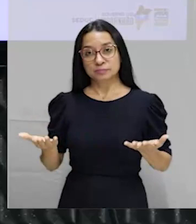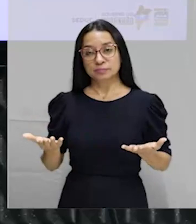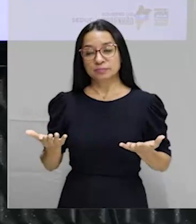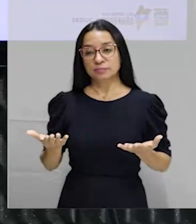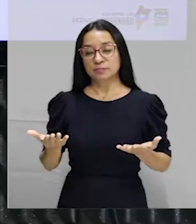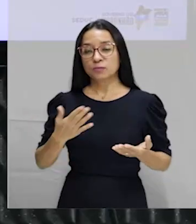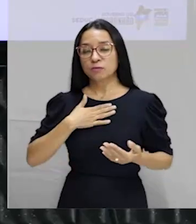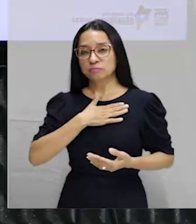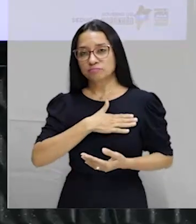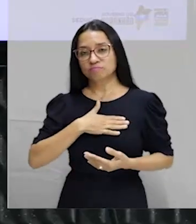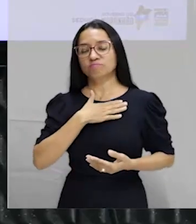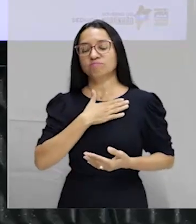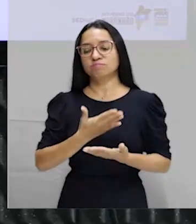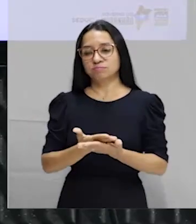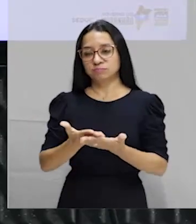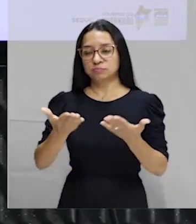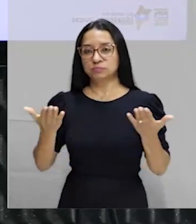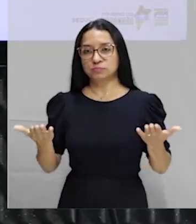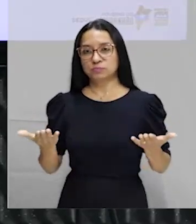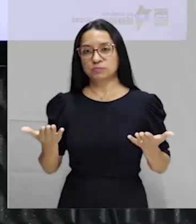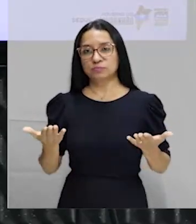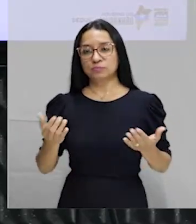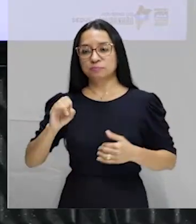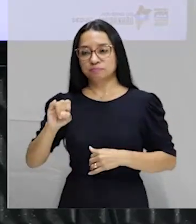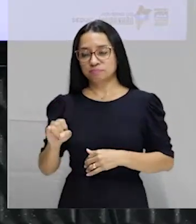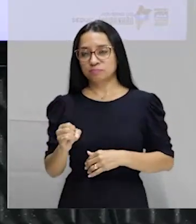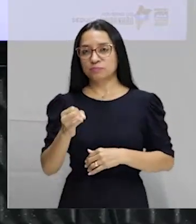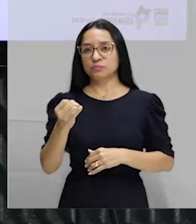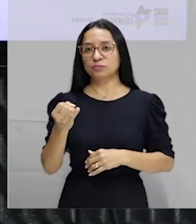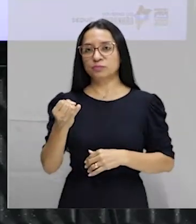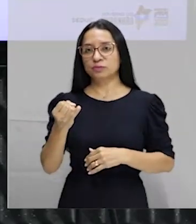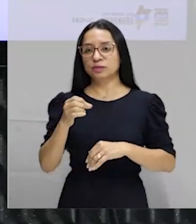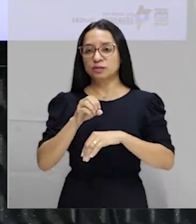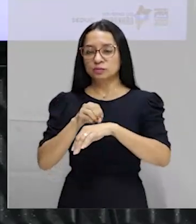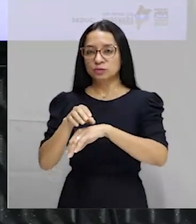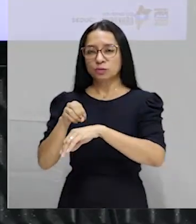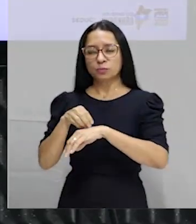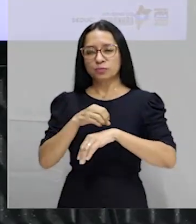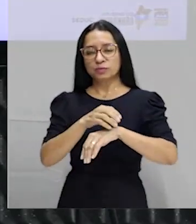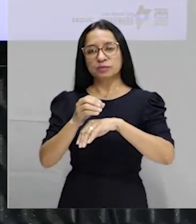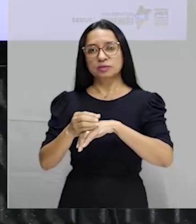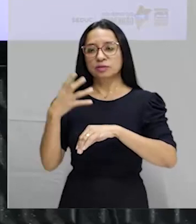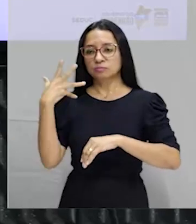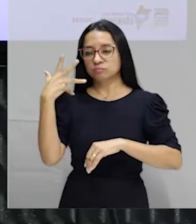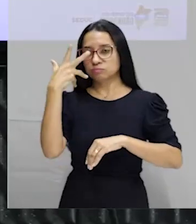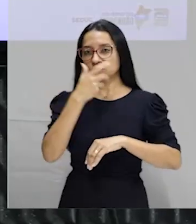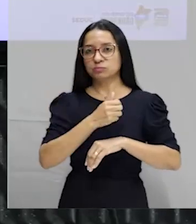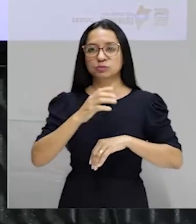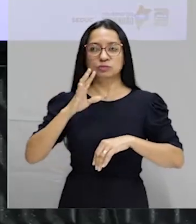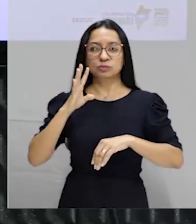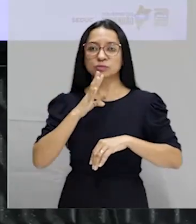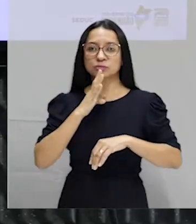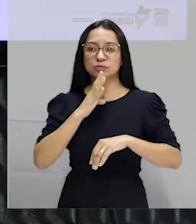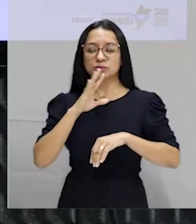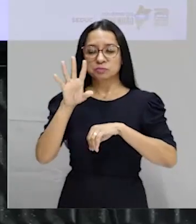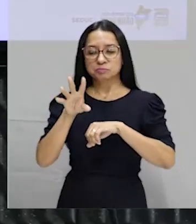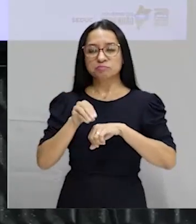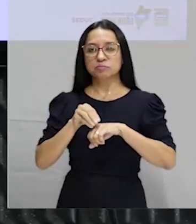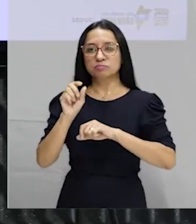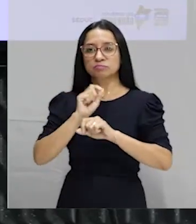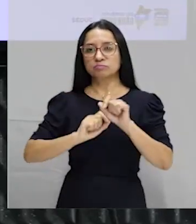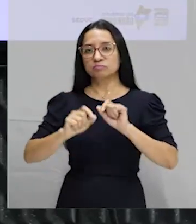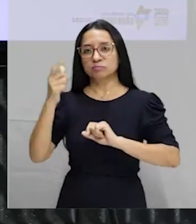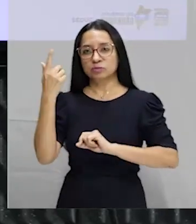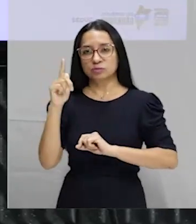é um prazer imenso estar aqui com vocês, tendo a oportunidade de compartilhar, né, esse lindo conhecimento que é a geografia.